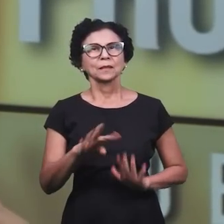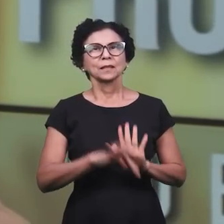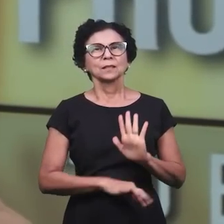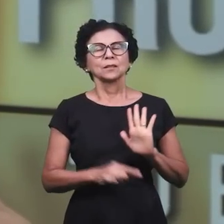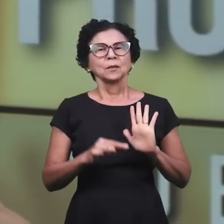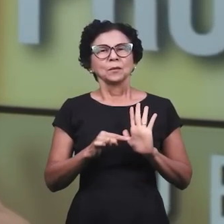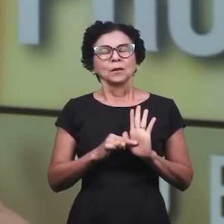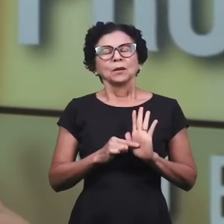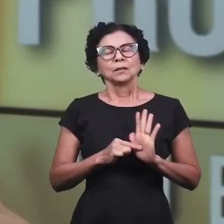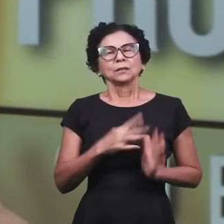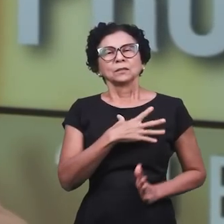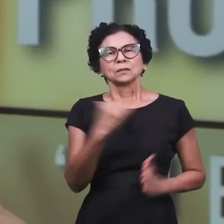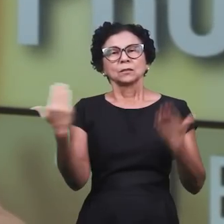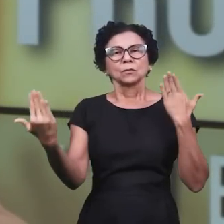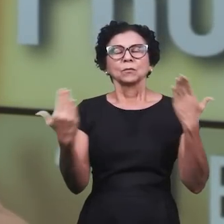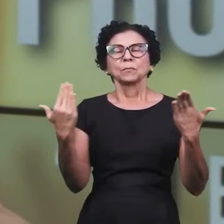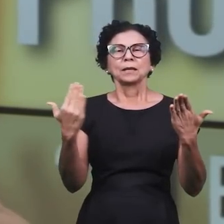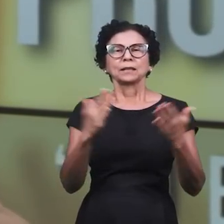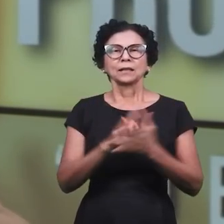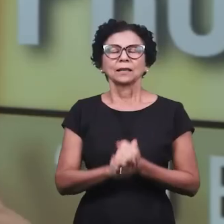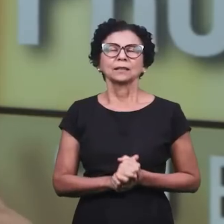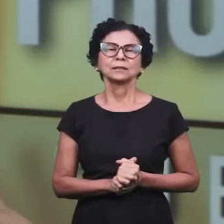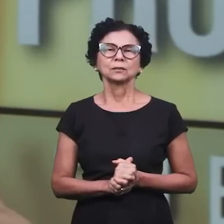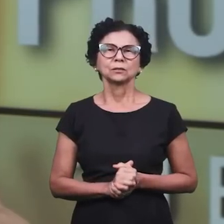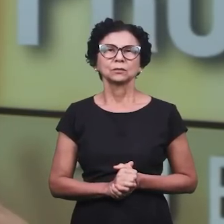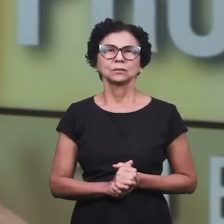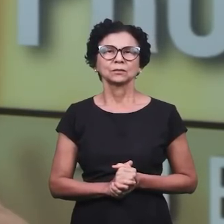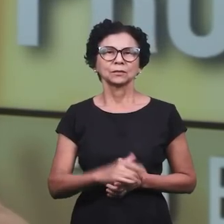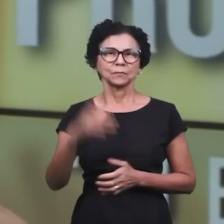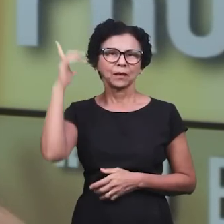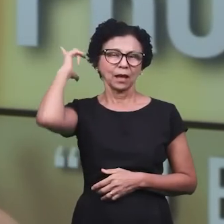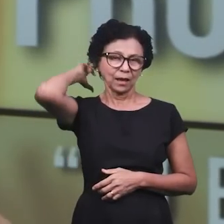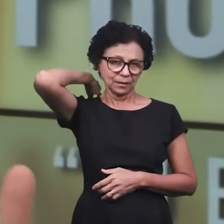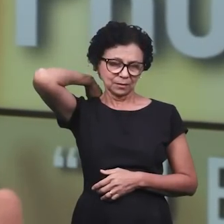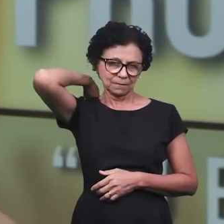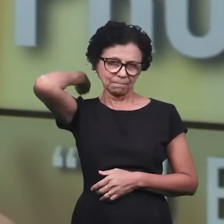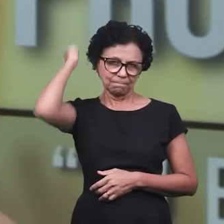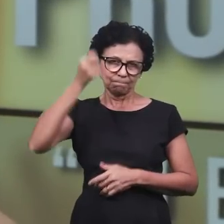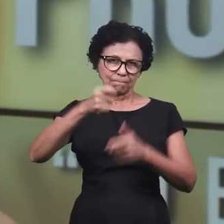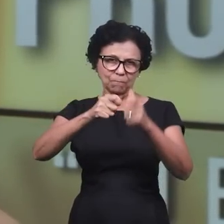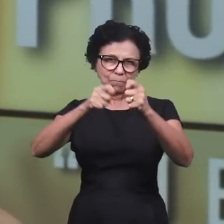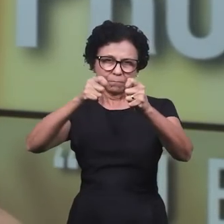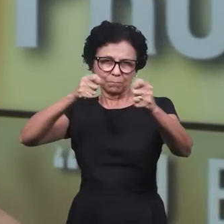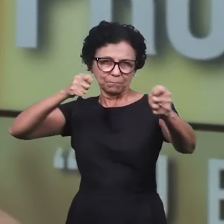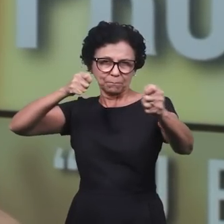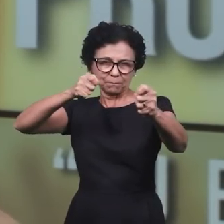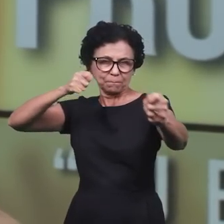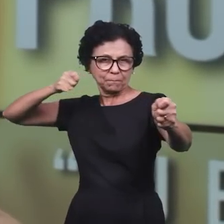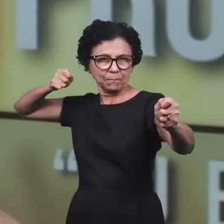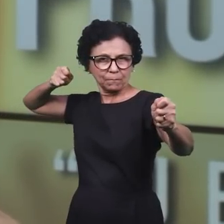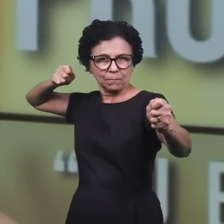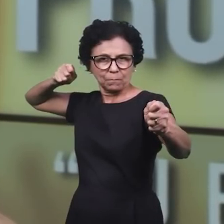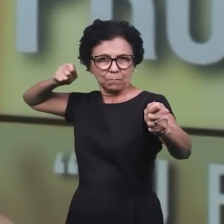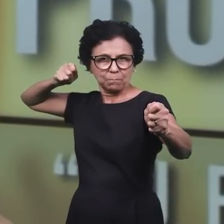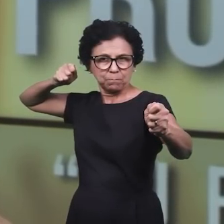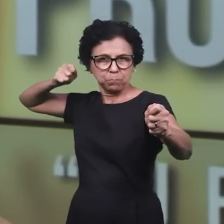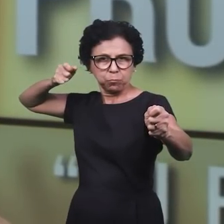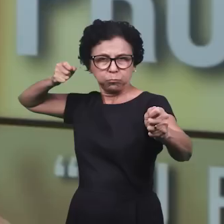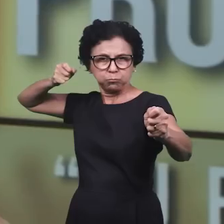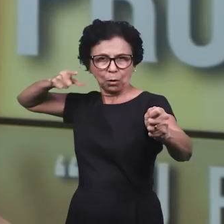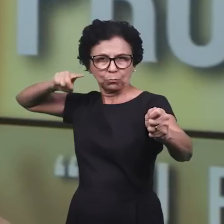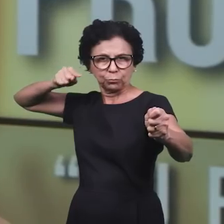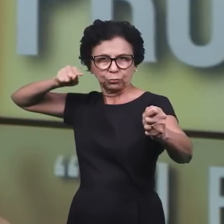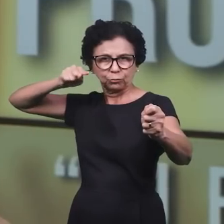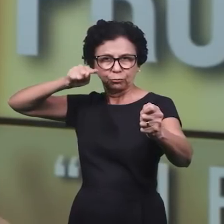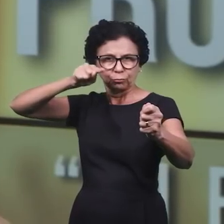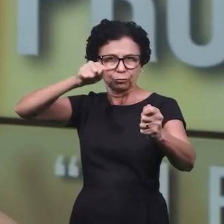às flechas na mão de um valente ou do valente. Como este valente, como o Senhor, nós